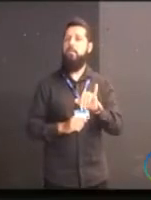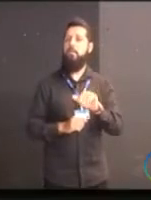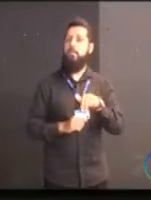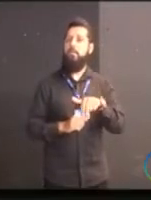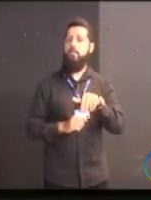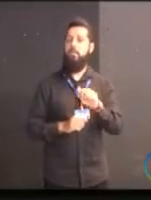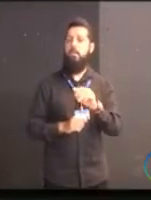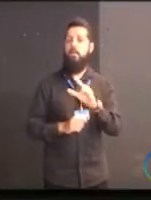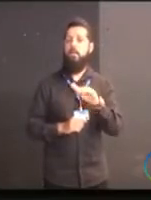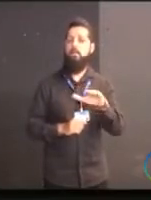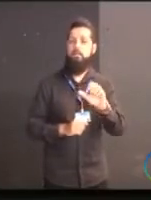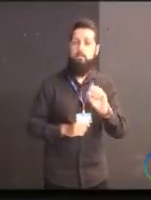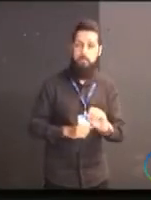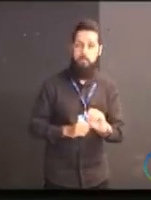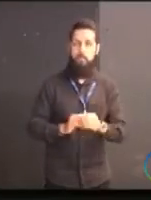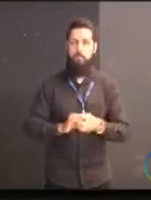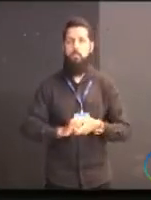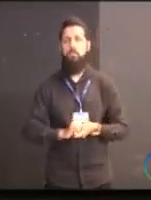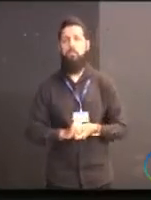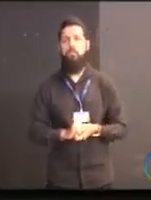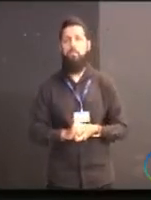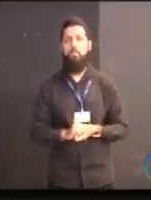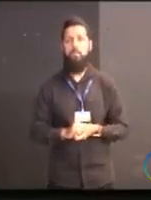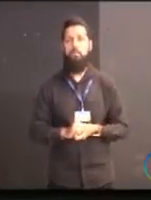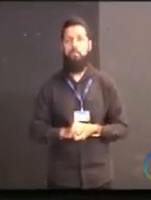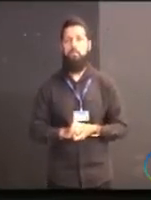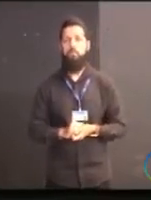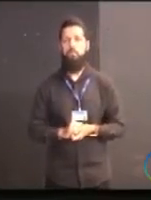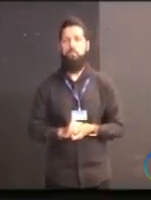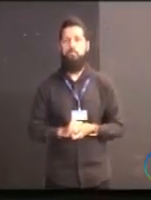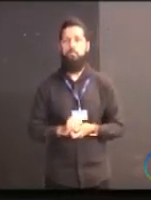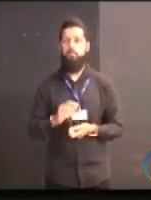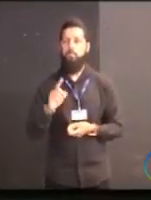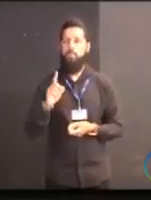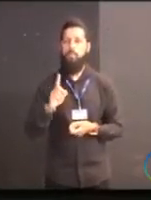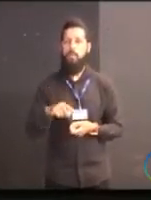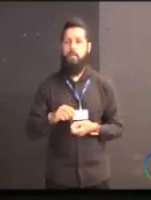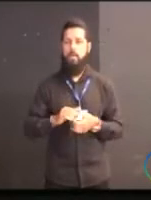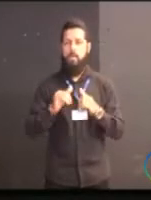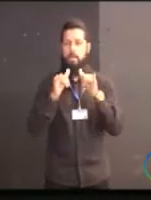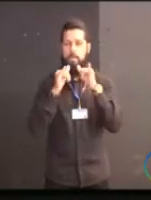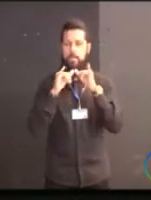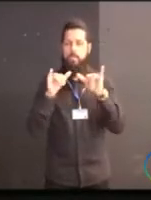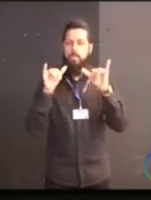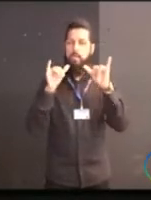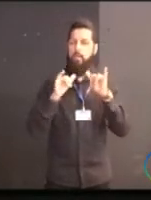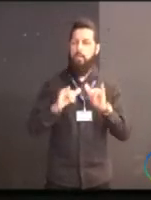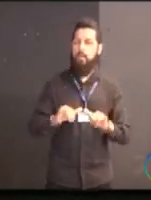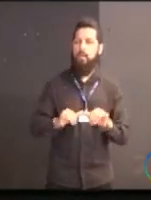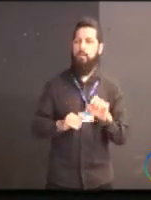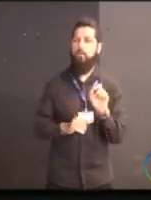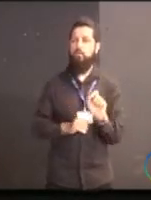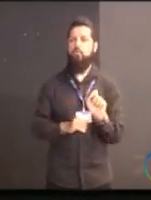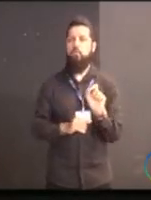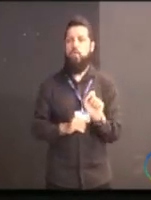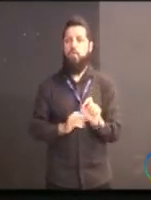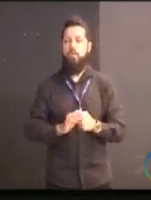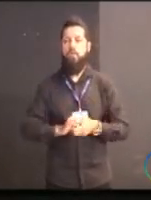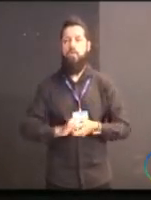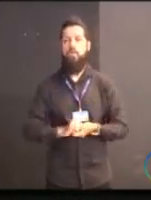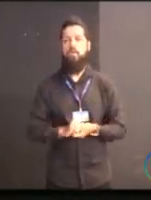amor, o brasileiro, de todas as condições, é portador de recursos